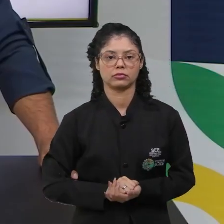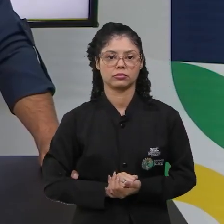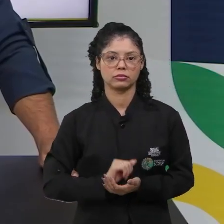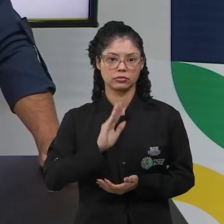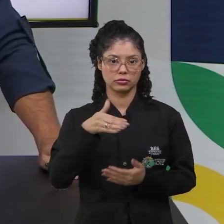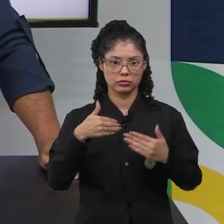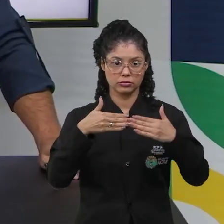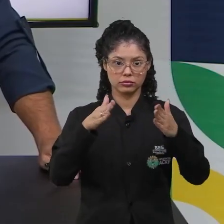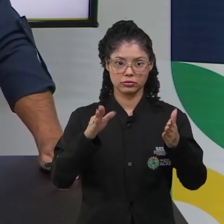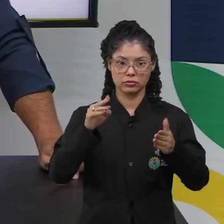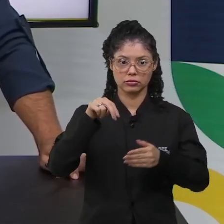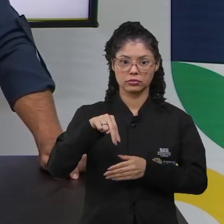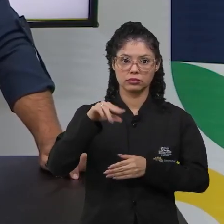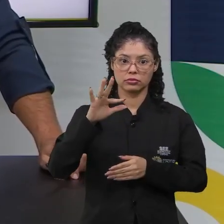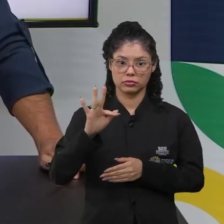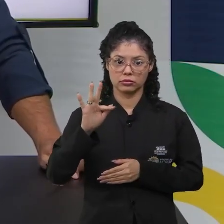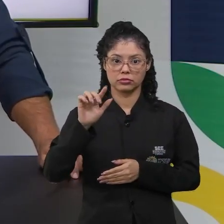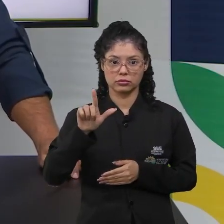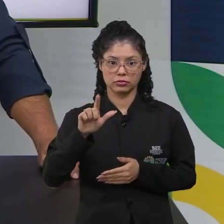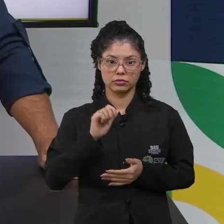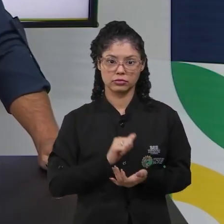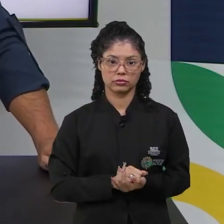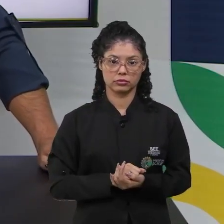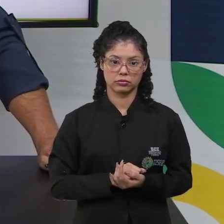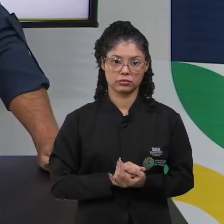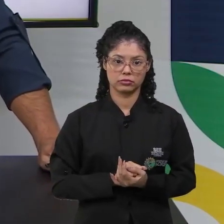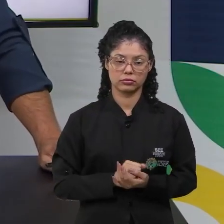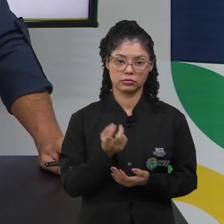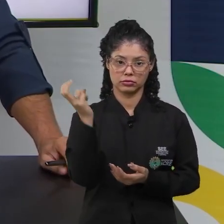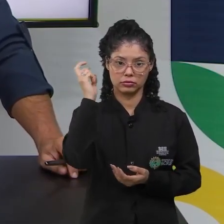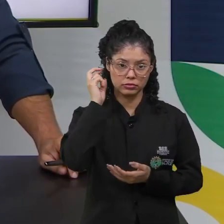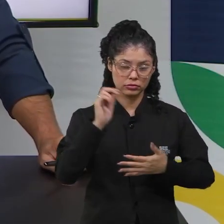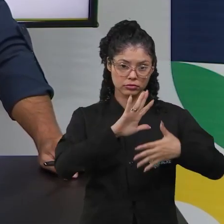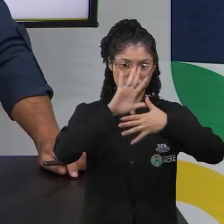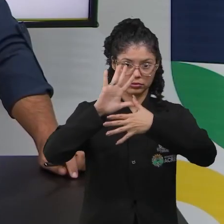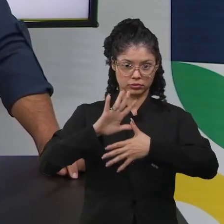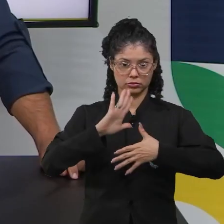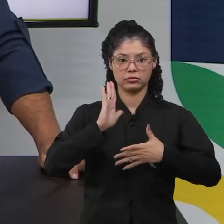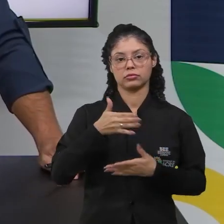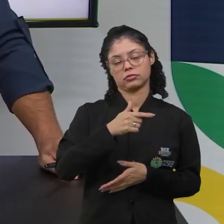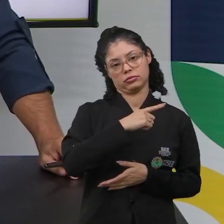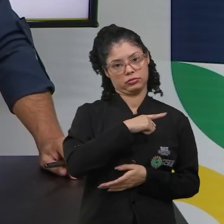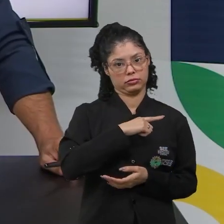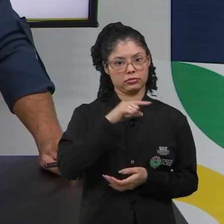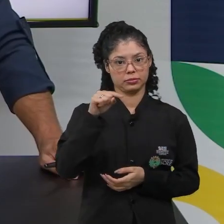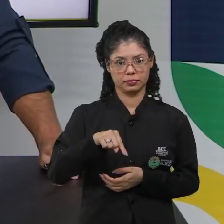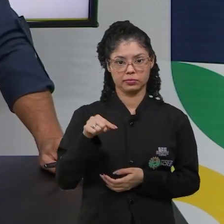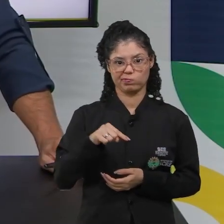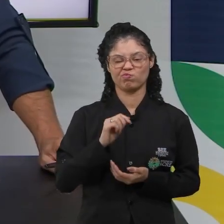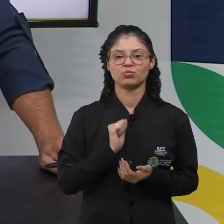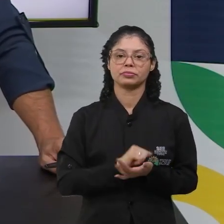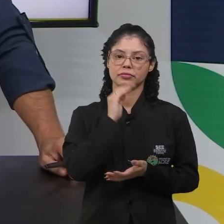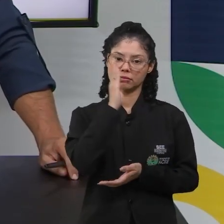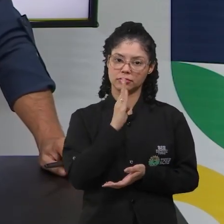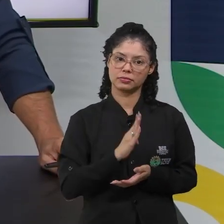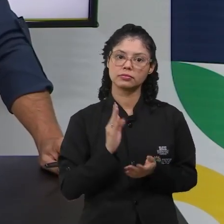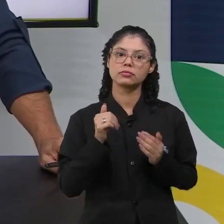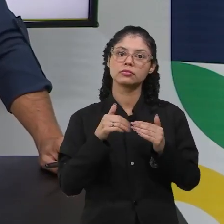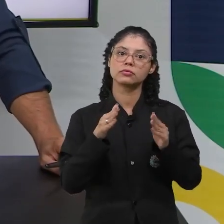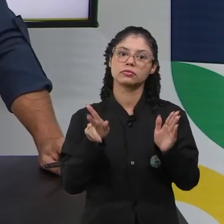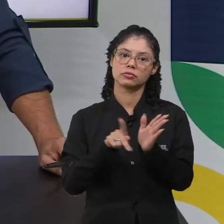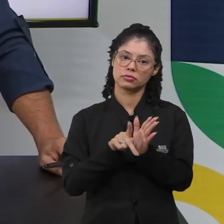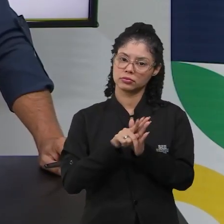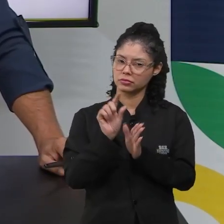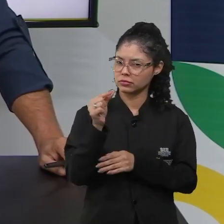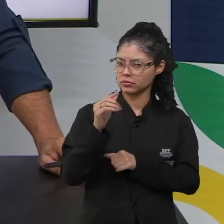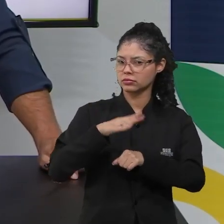o NFL, sim, Brasil, NFL, cultura americana, mas já tendo acenos aqui no Brasil, tentando abranger